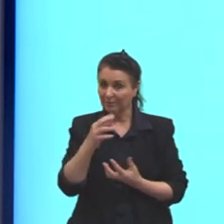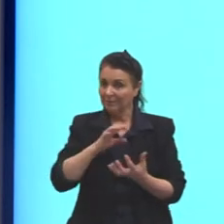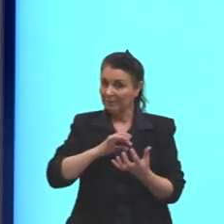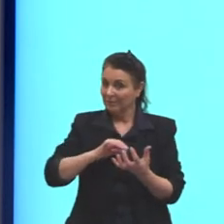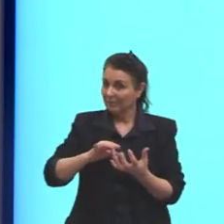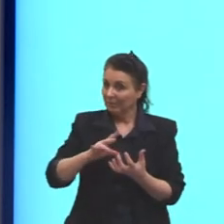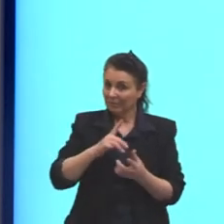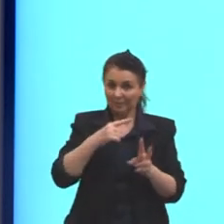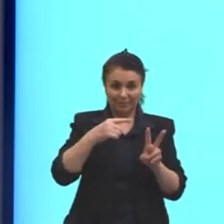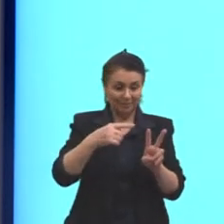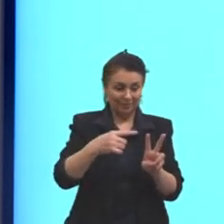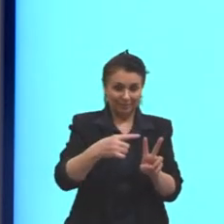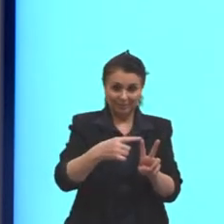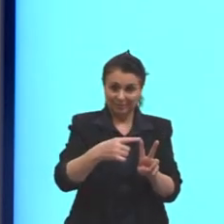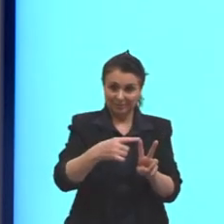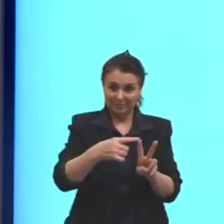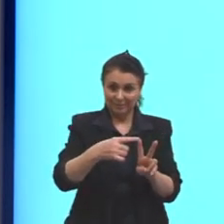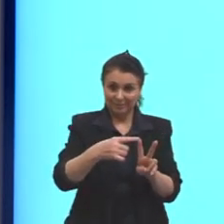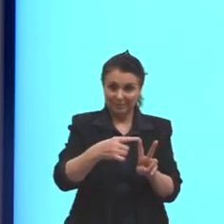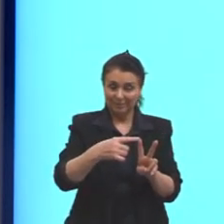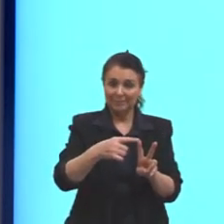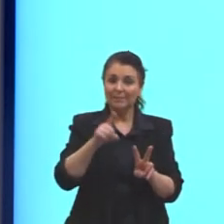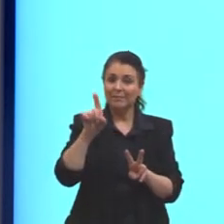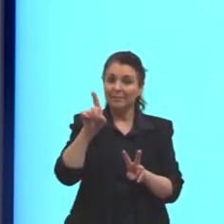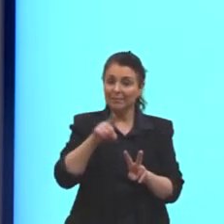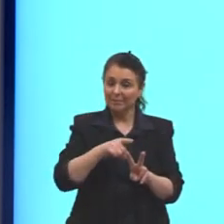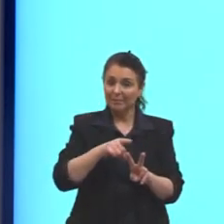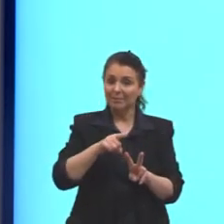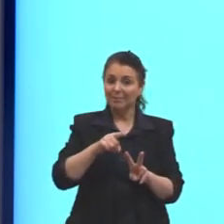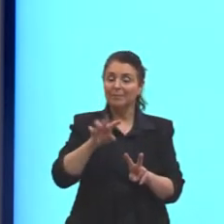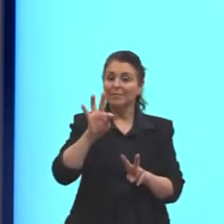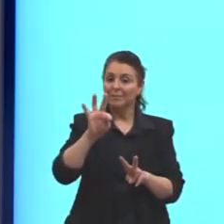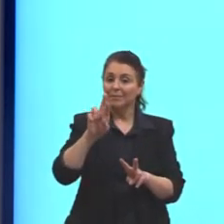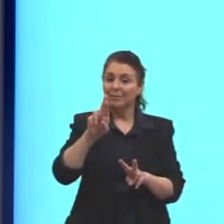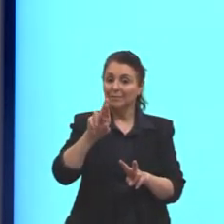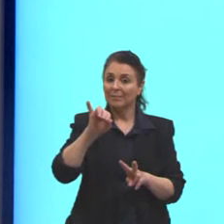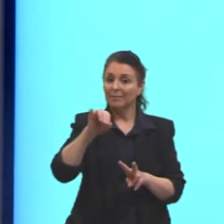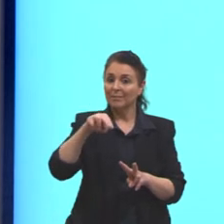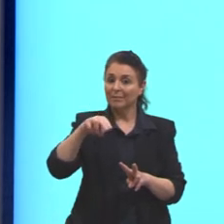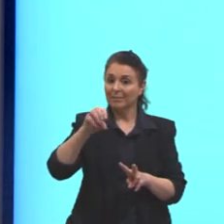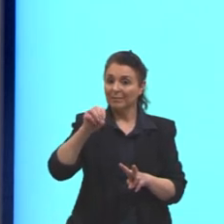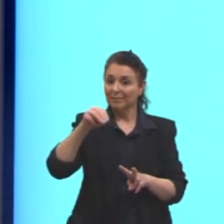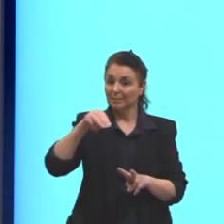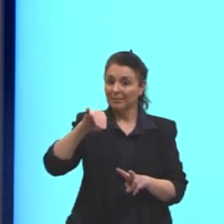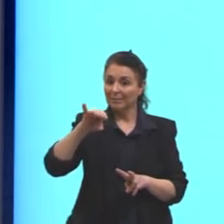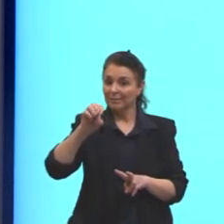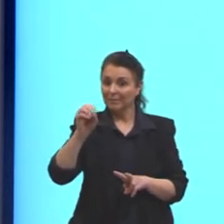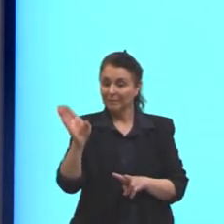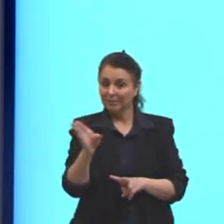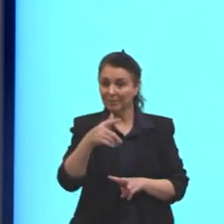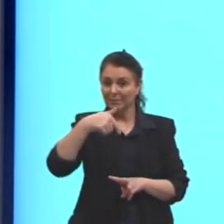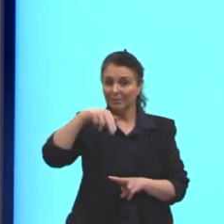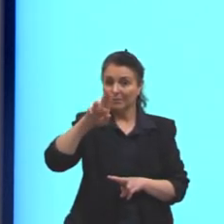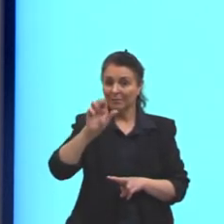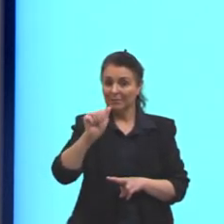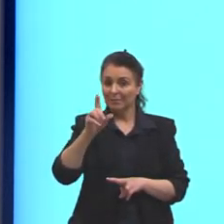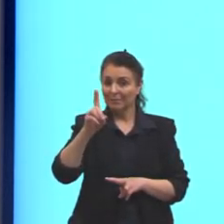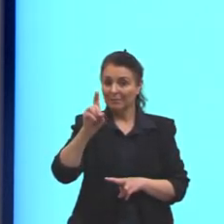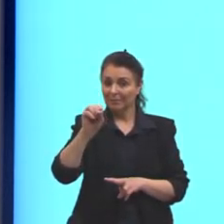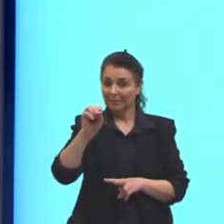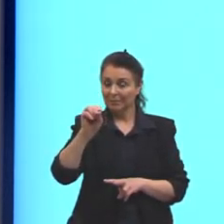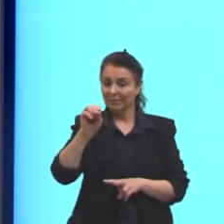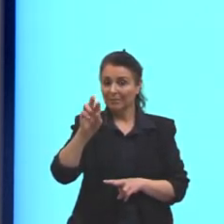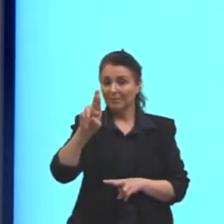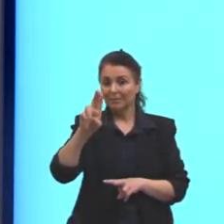calculamos a raiz quadrada e ele é um trinômio quadrado perfeito tá e quando é trinômio a